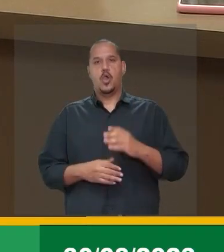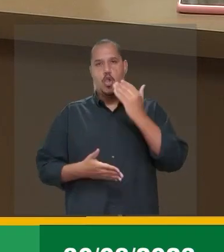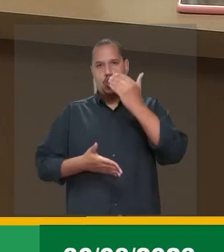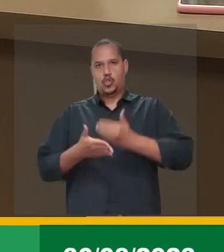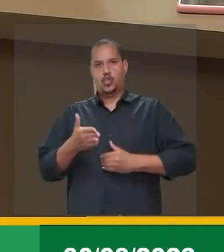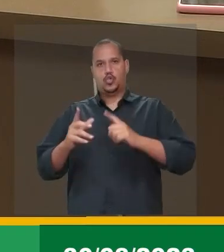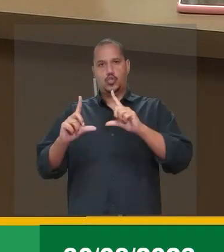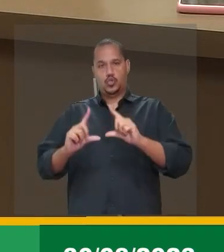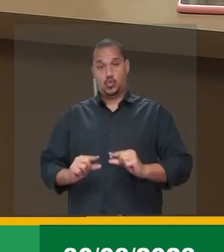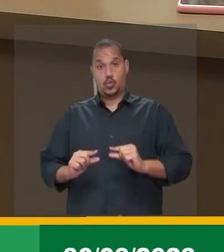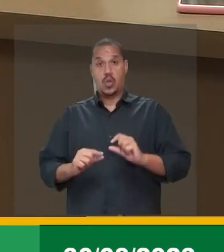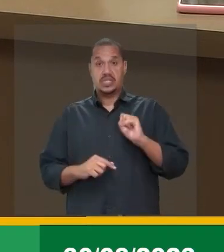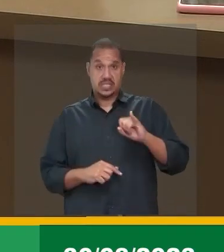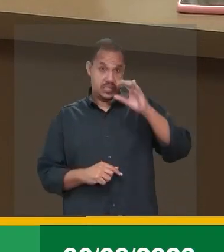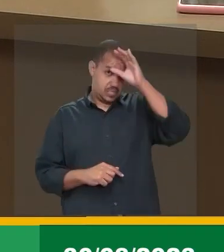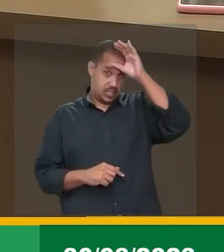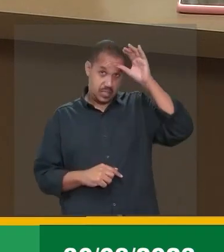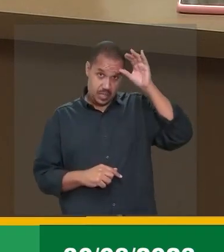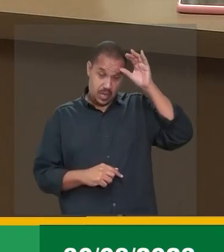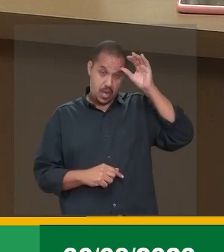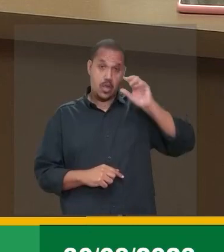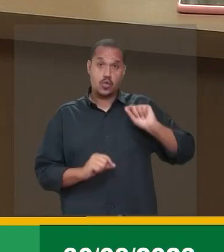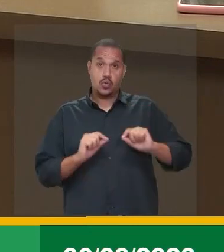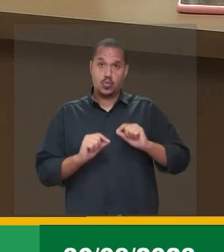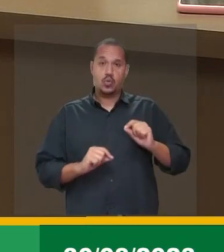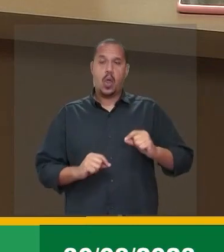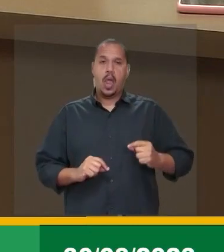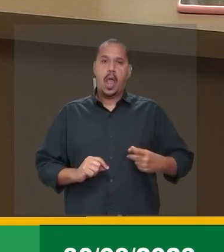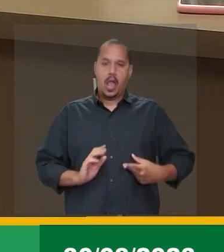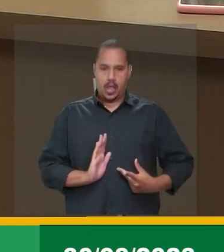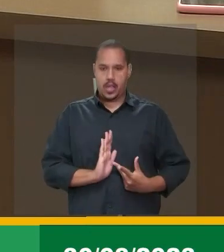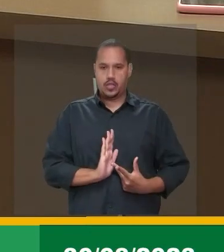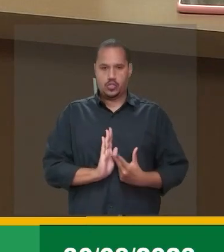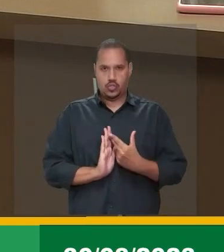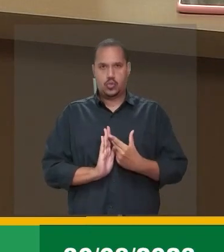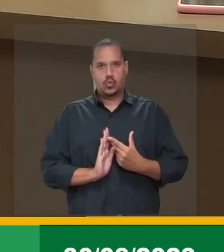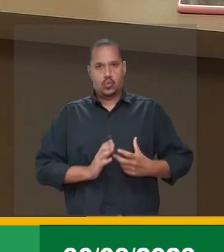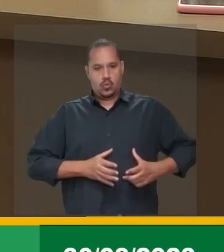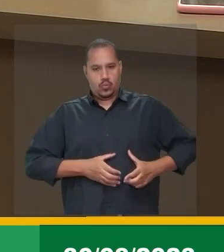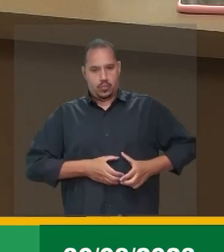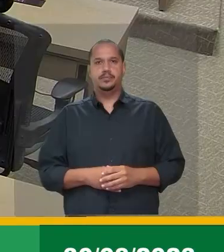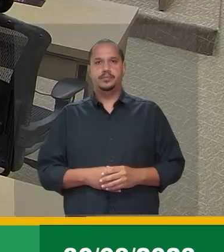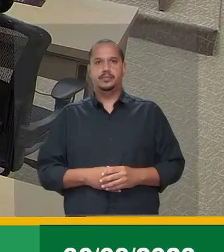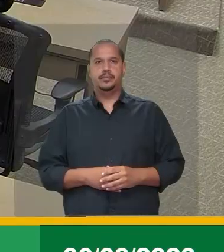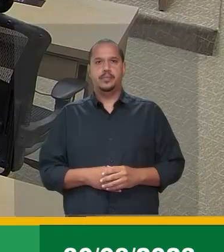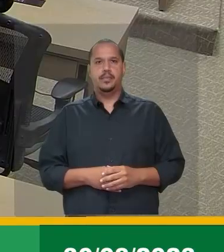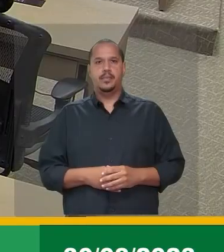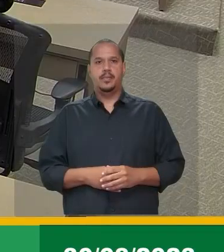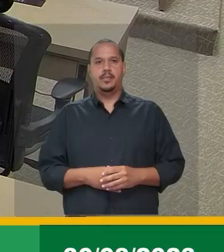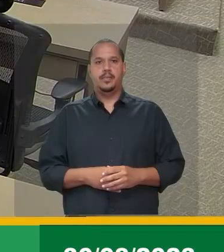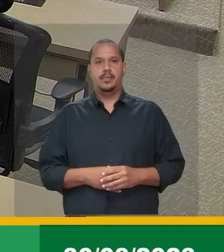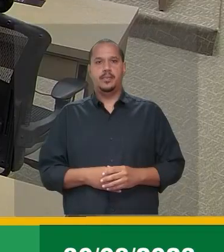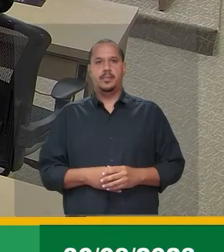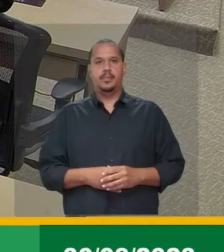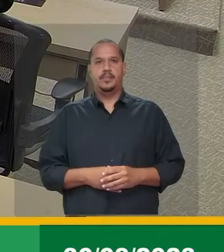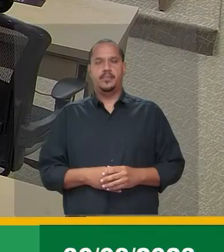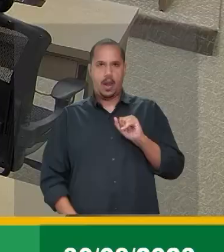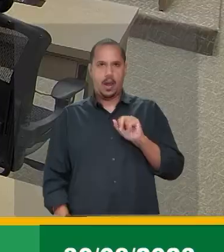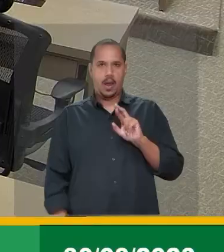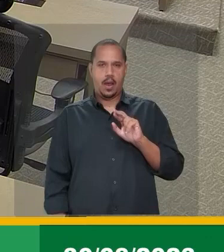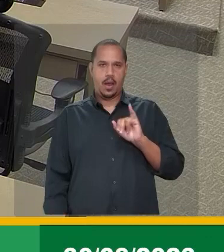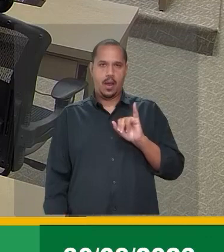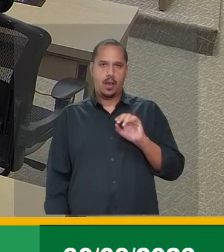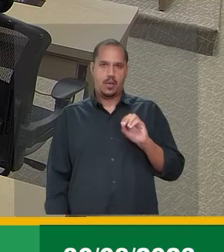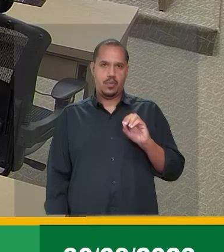que passaram por cirurgia bariátrica ou qualquer gastroplastia distribuir para o deputado Carlos